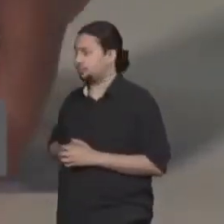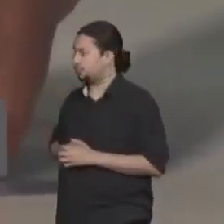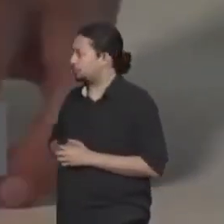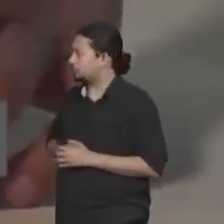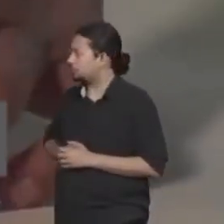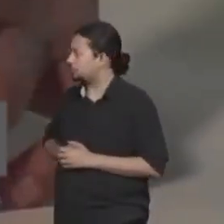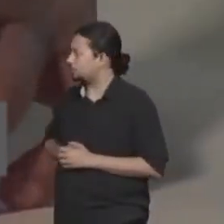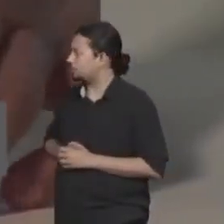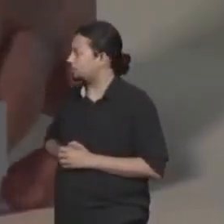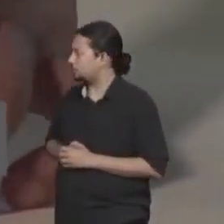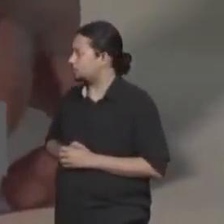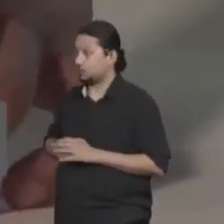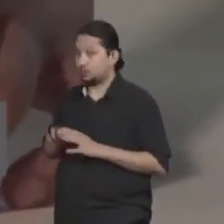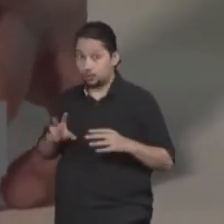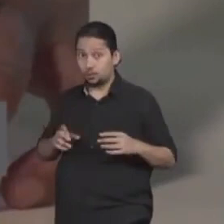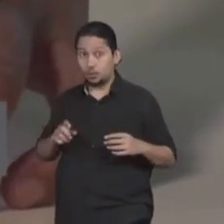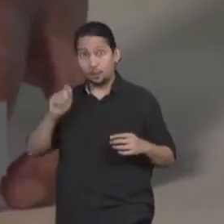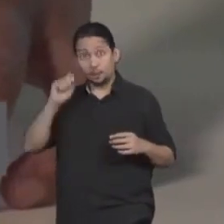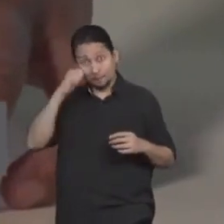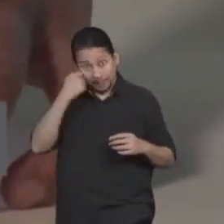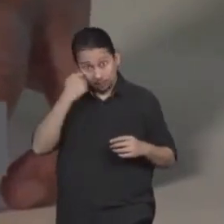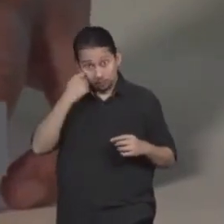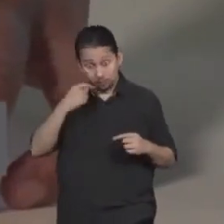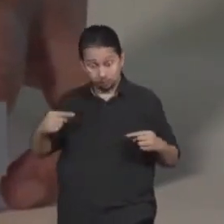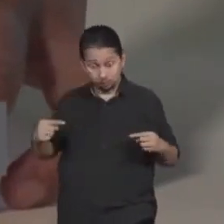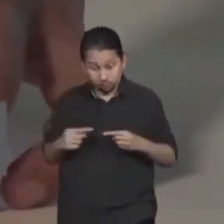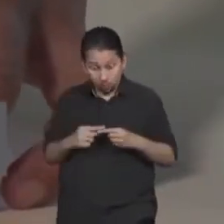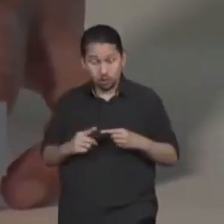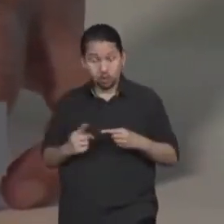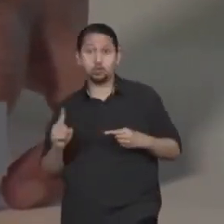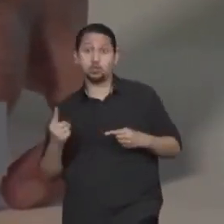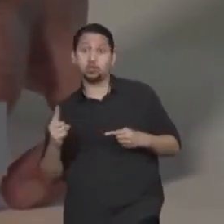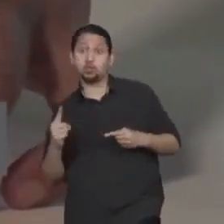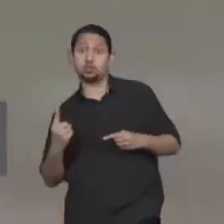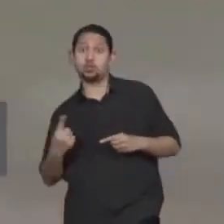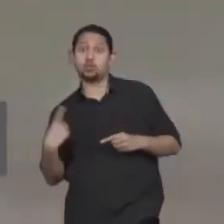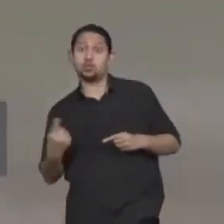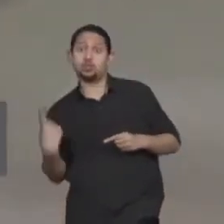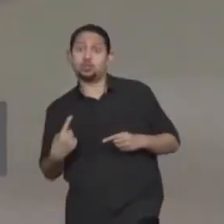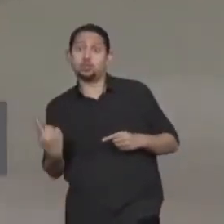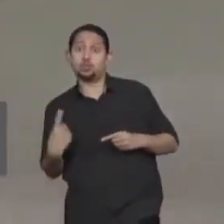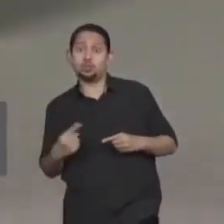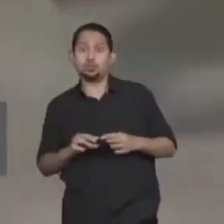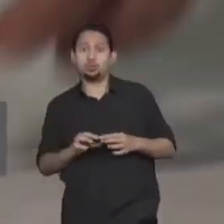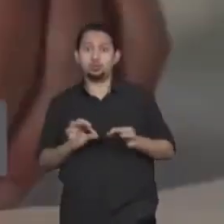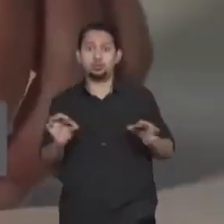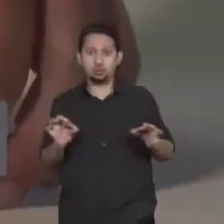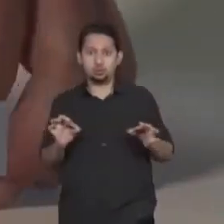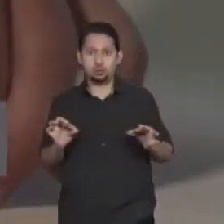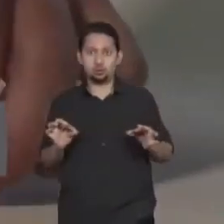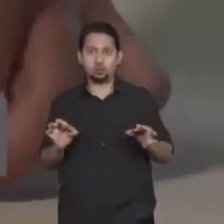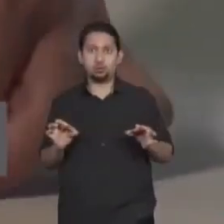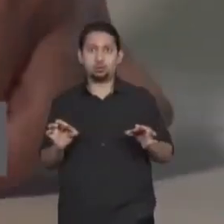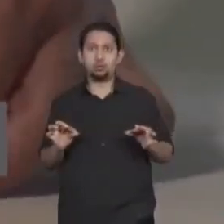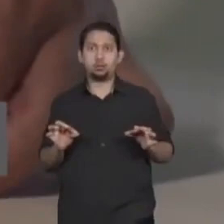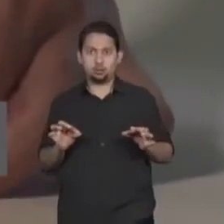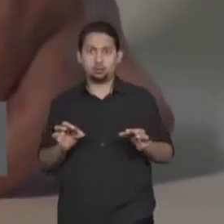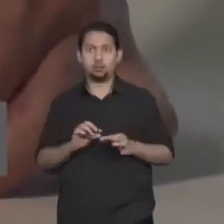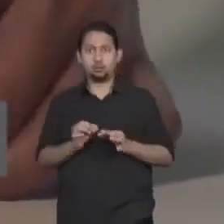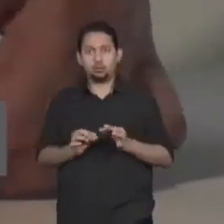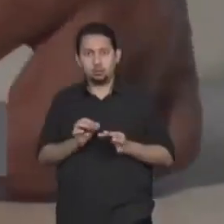quando eu vou conectar o preto, o motor já liga. Desconecto aqui e termino a